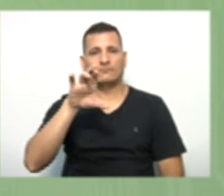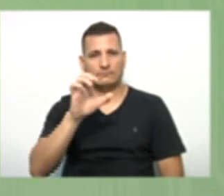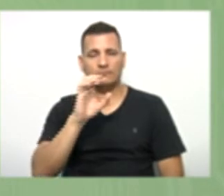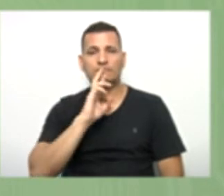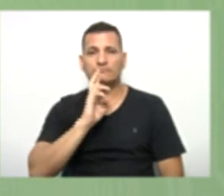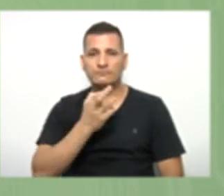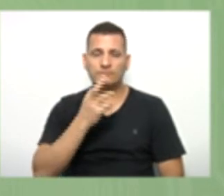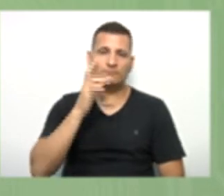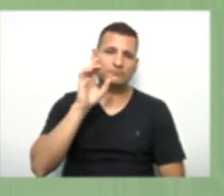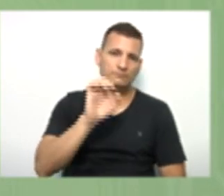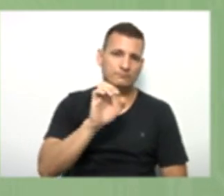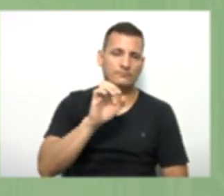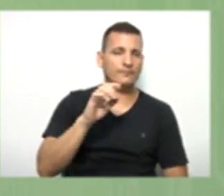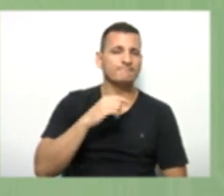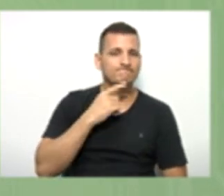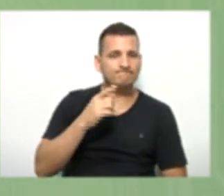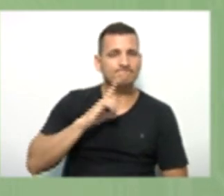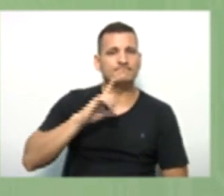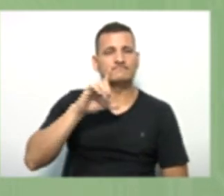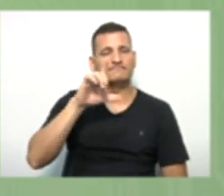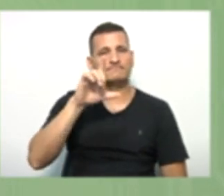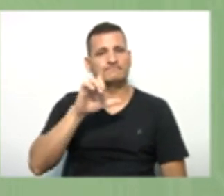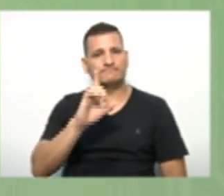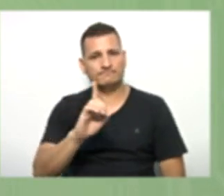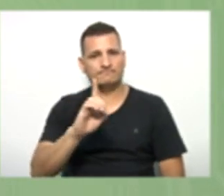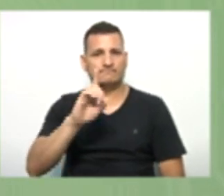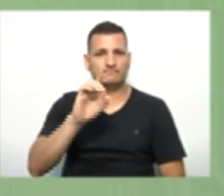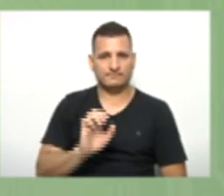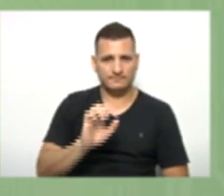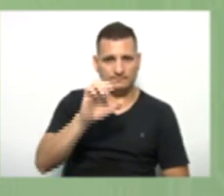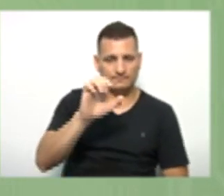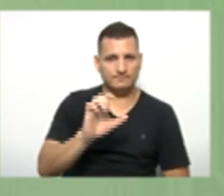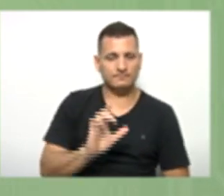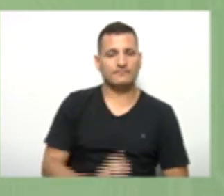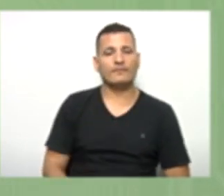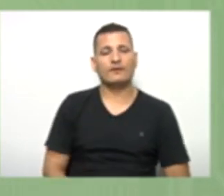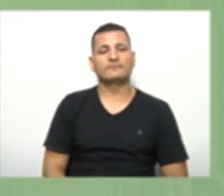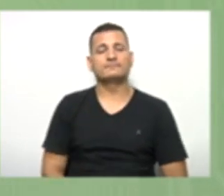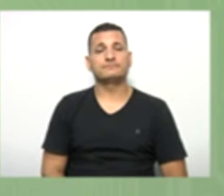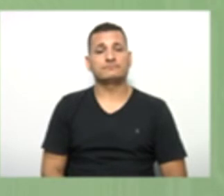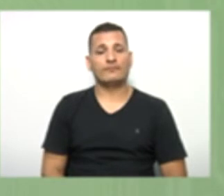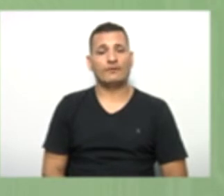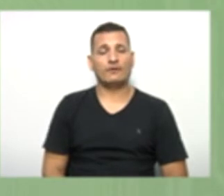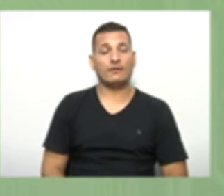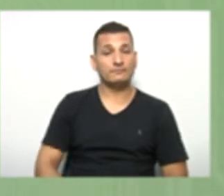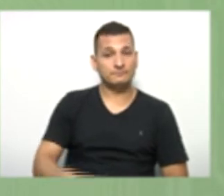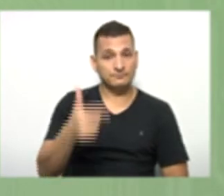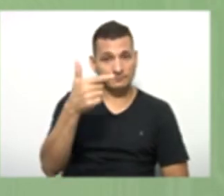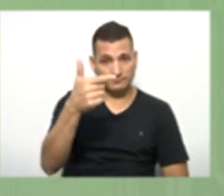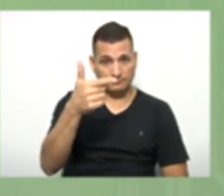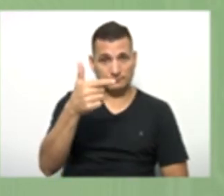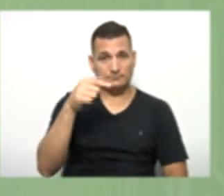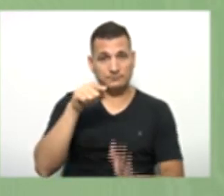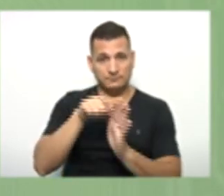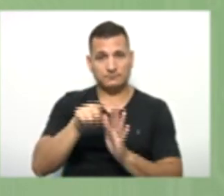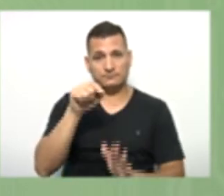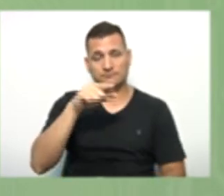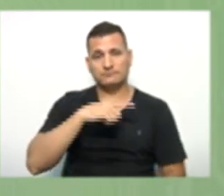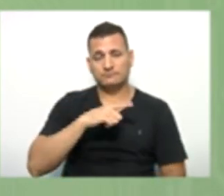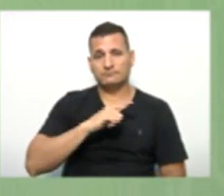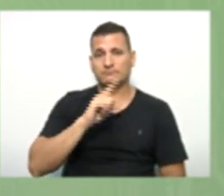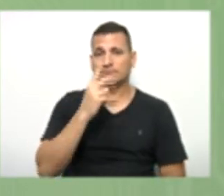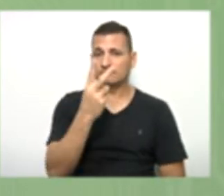dúvida entre D e E. Vamos lá, então a 2, na realidade, a questão 2, ela tem 2 alternativas verdadeiras. Eu